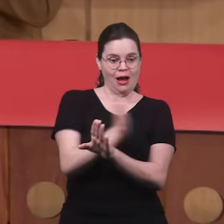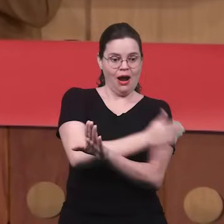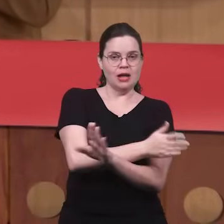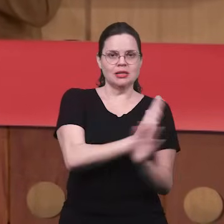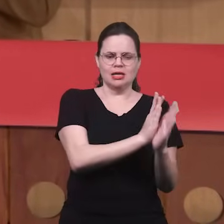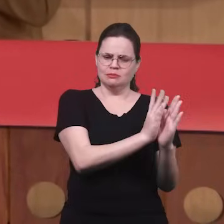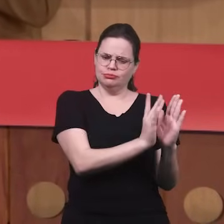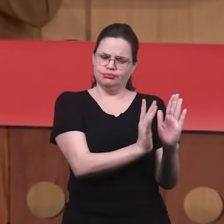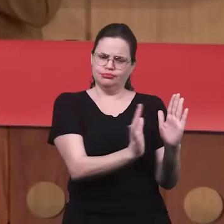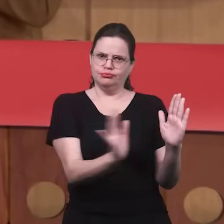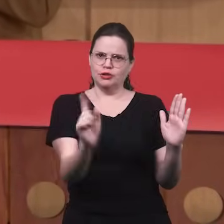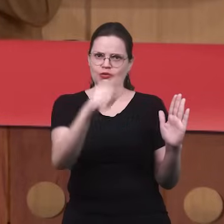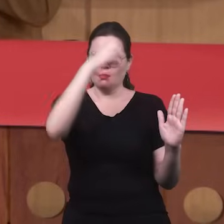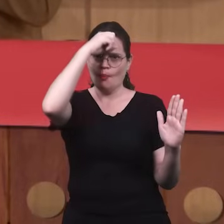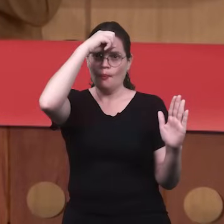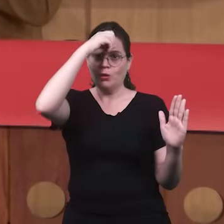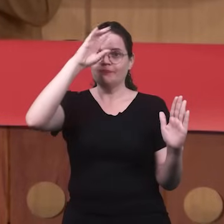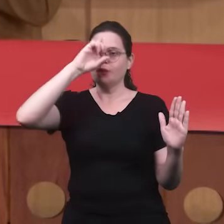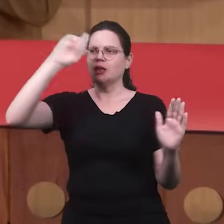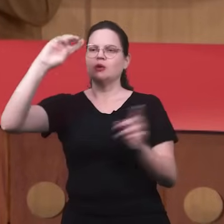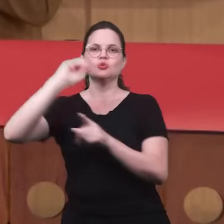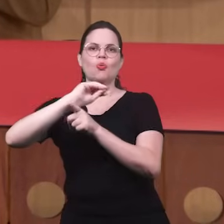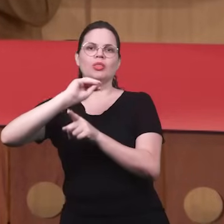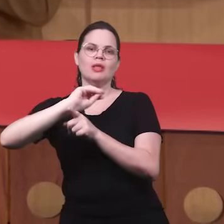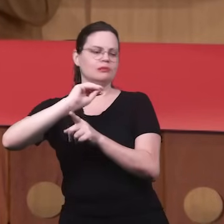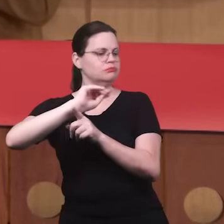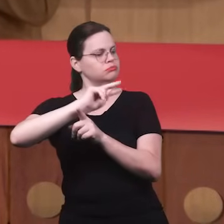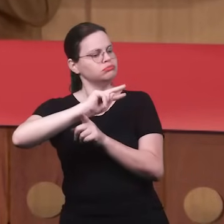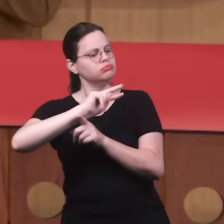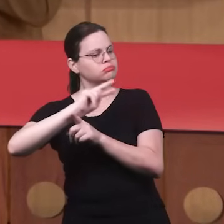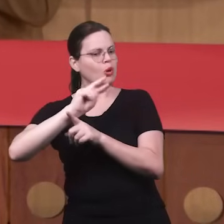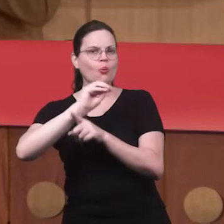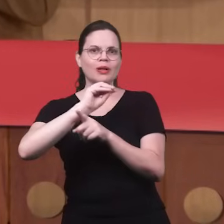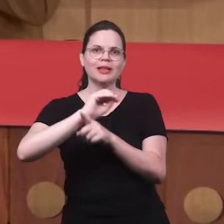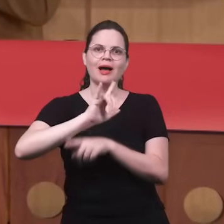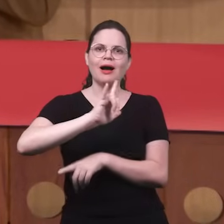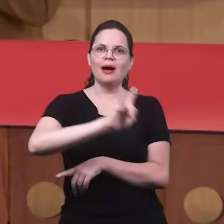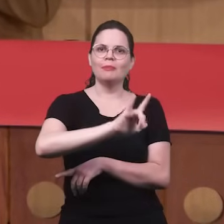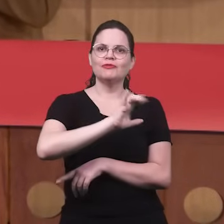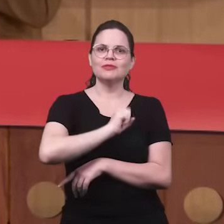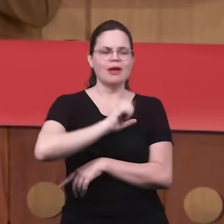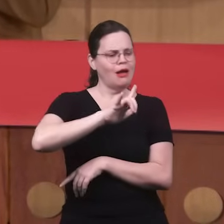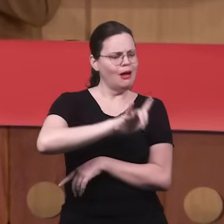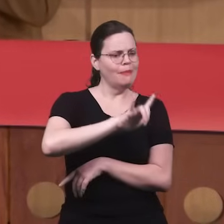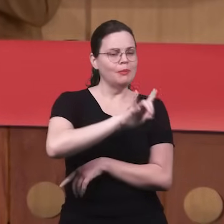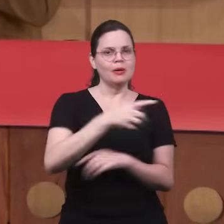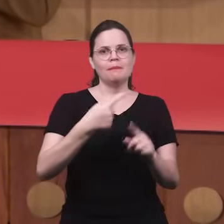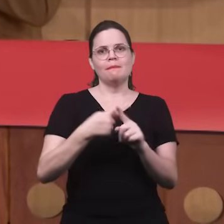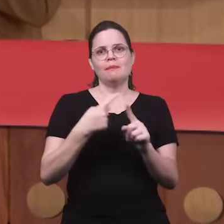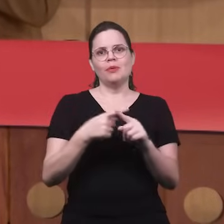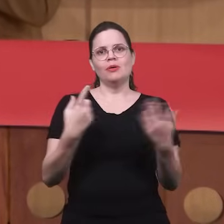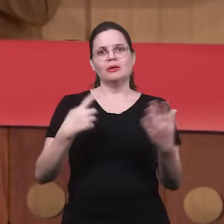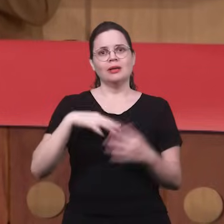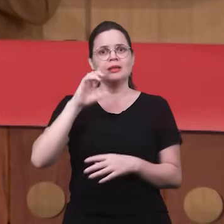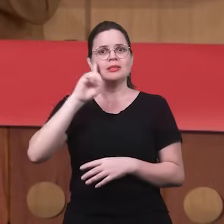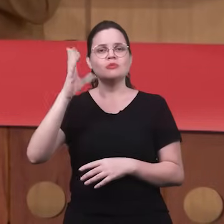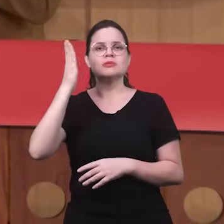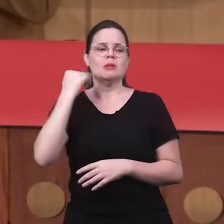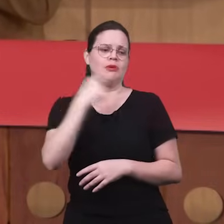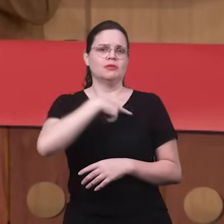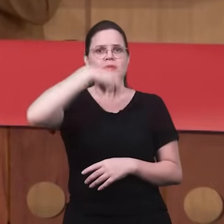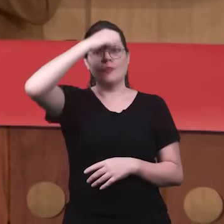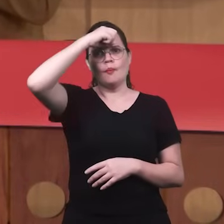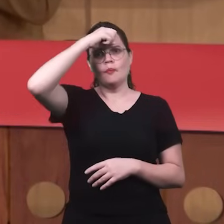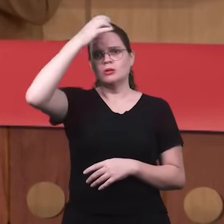salvação. Por quê? Porque Ele não leva em conta o tempo da ignorância. E quantos de nós, nesse tempo, antes do